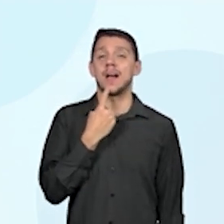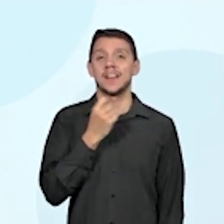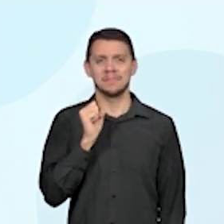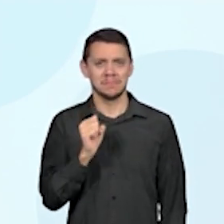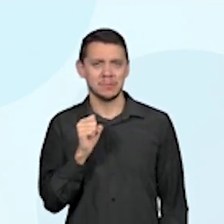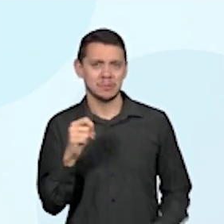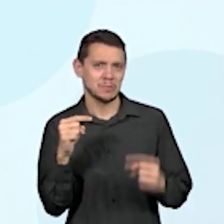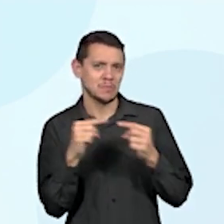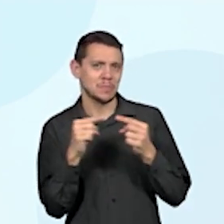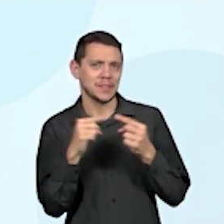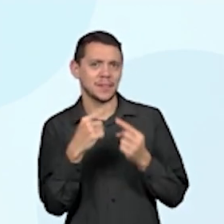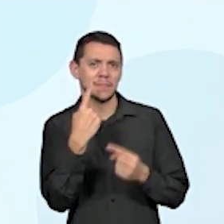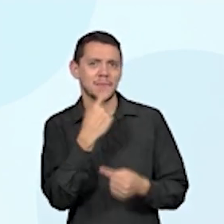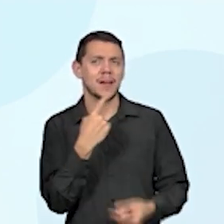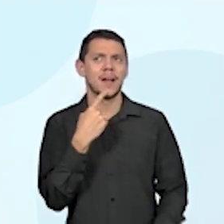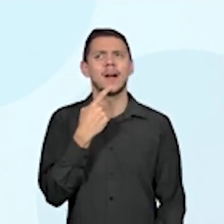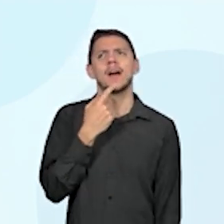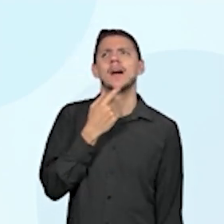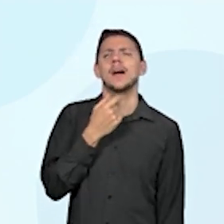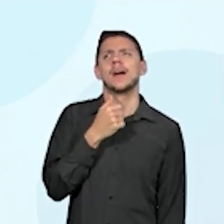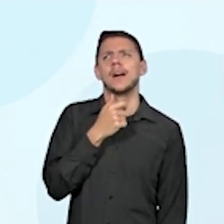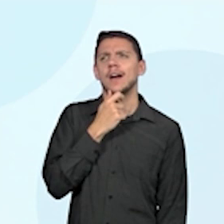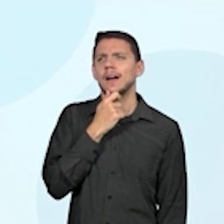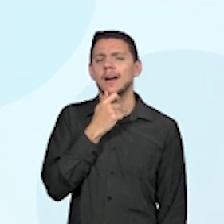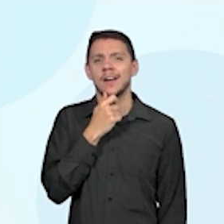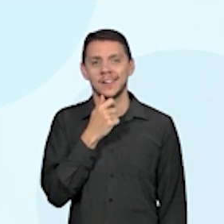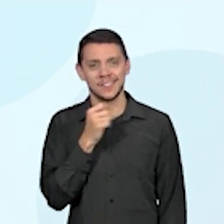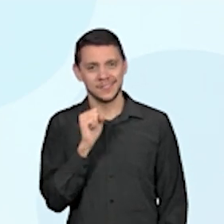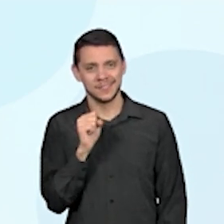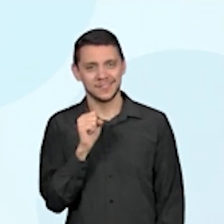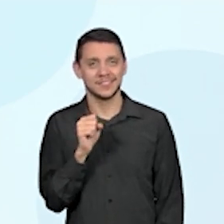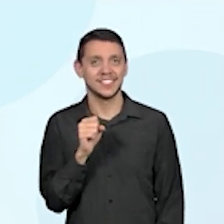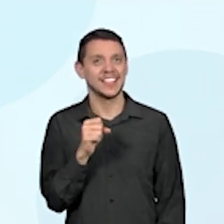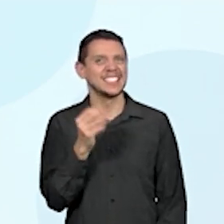Aberta. não sei se vai ficar bom. Vamos experimentar.